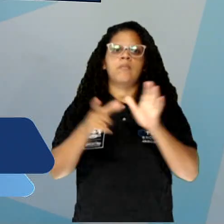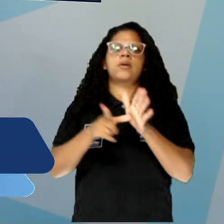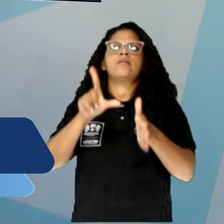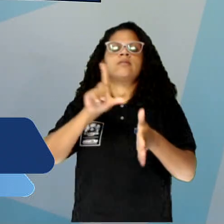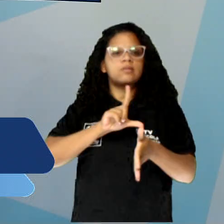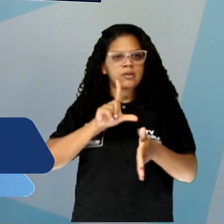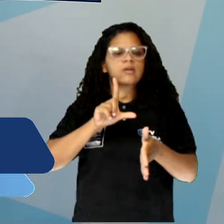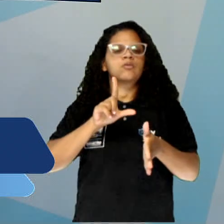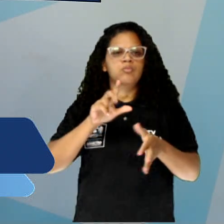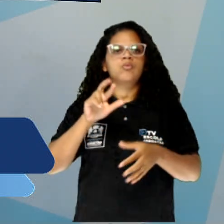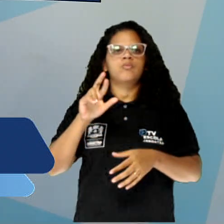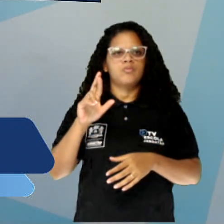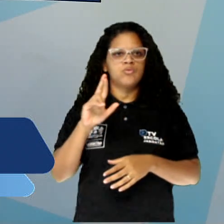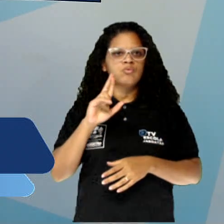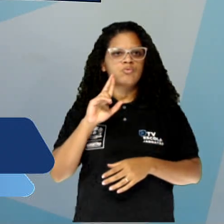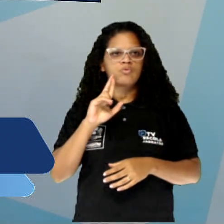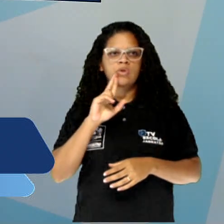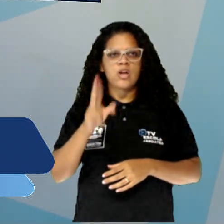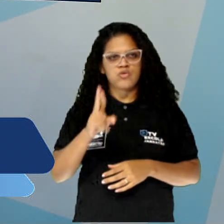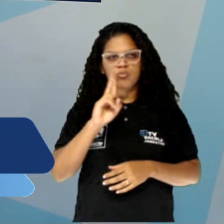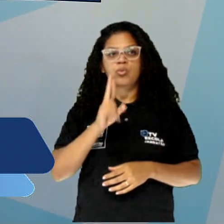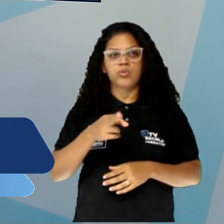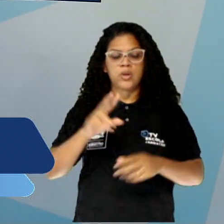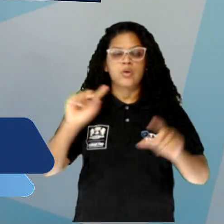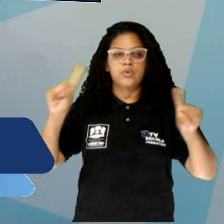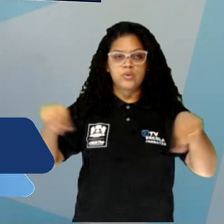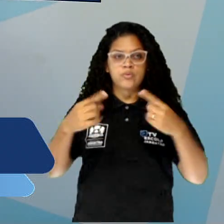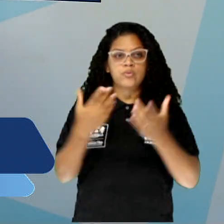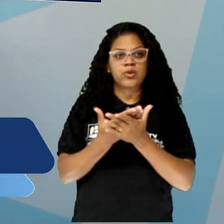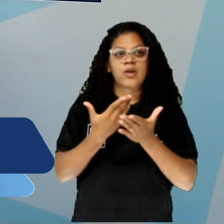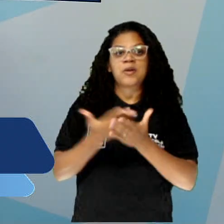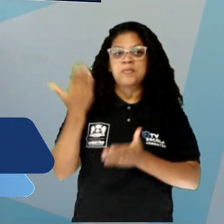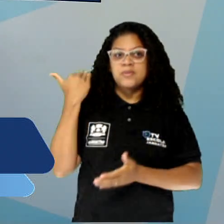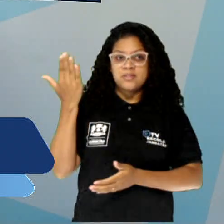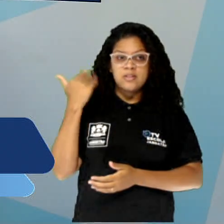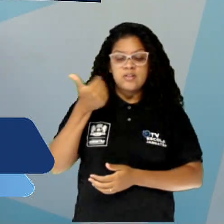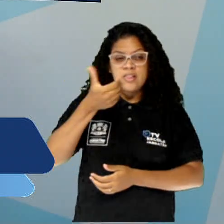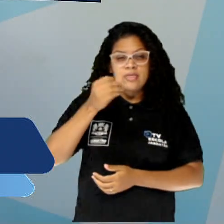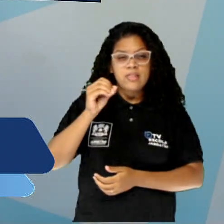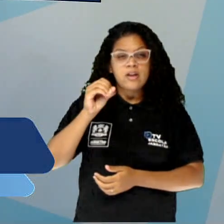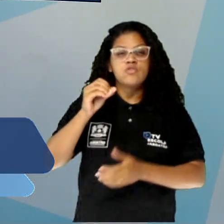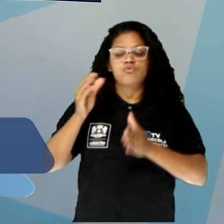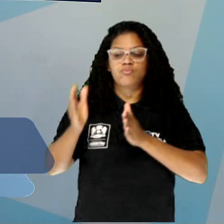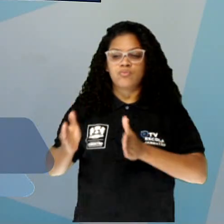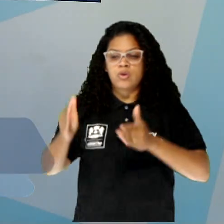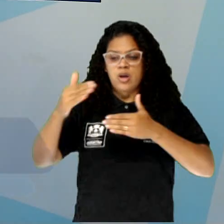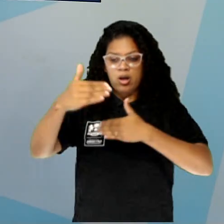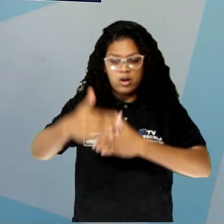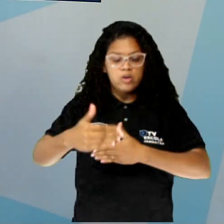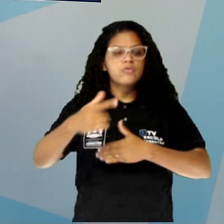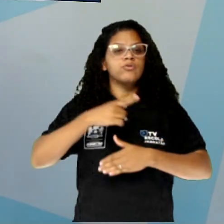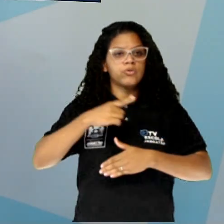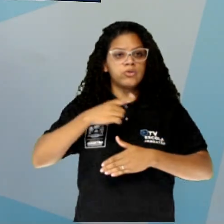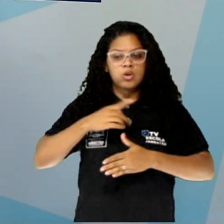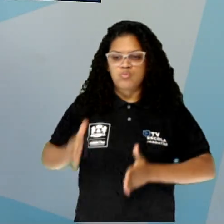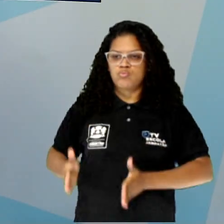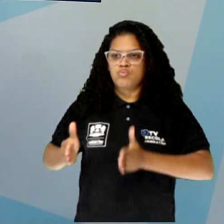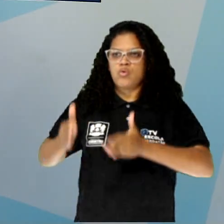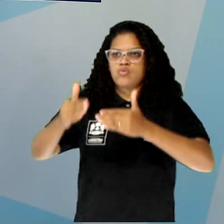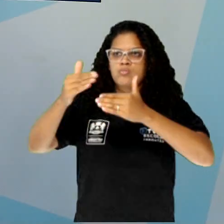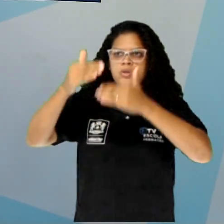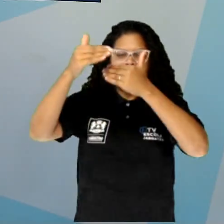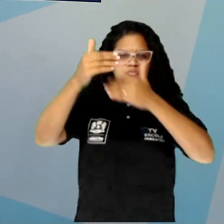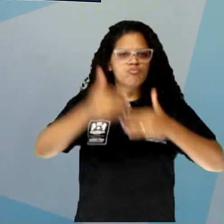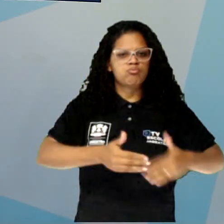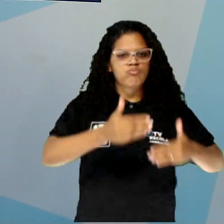o desafio que deixei na aula passada. Olha só. Com as 10 caixas que tenho, fiz duas pilhas de mesma altura,